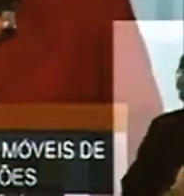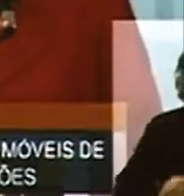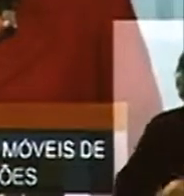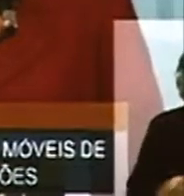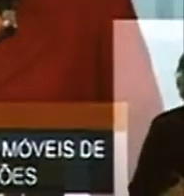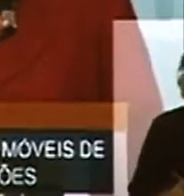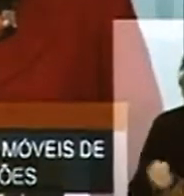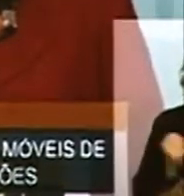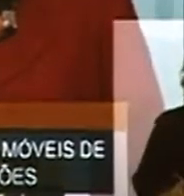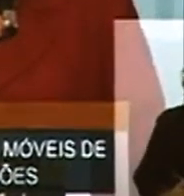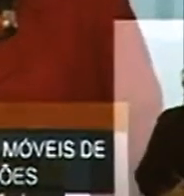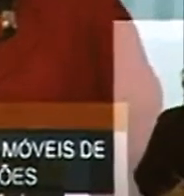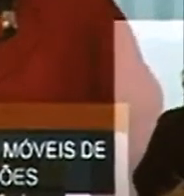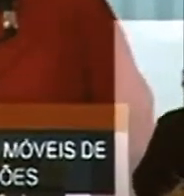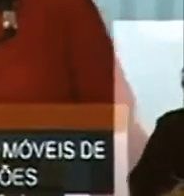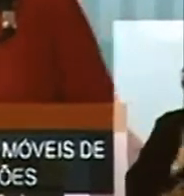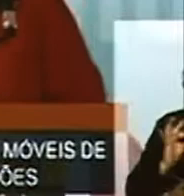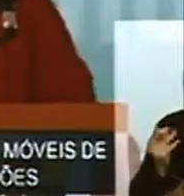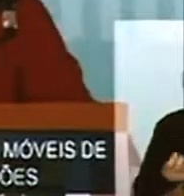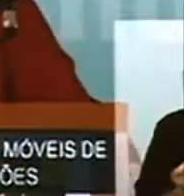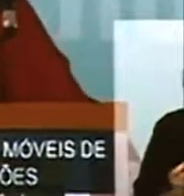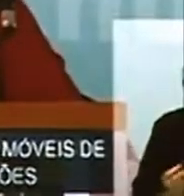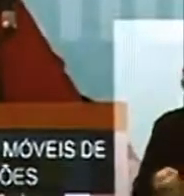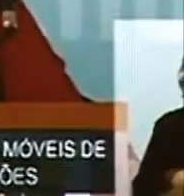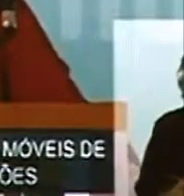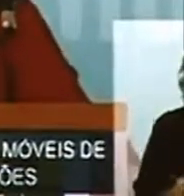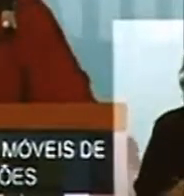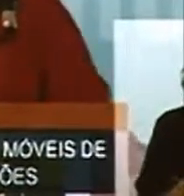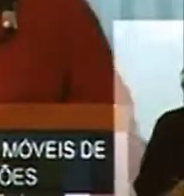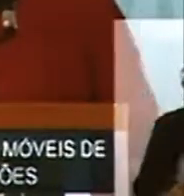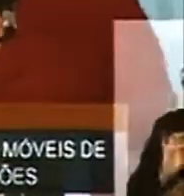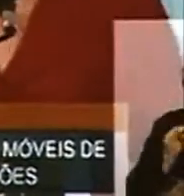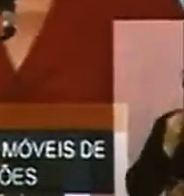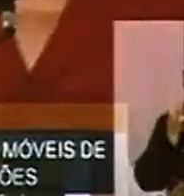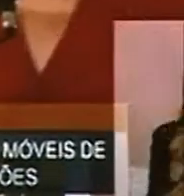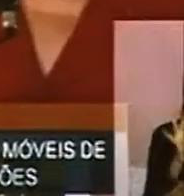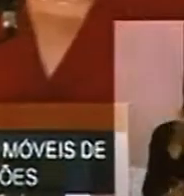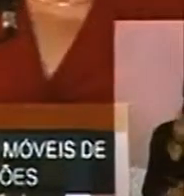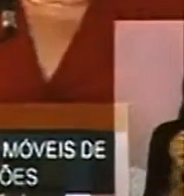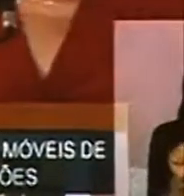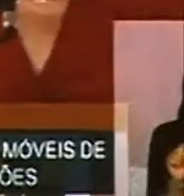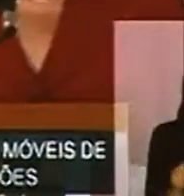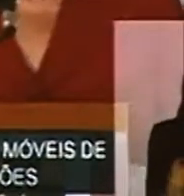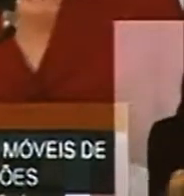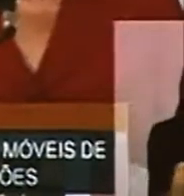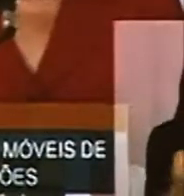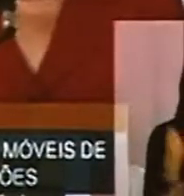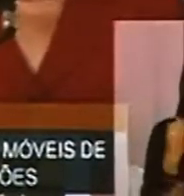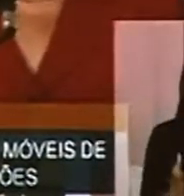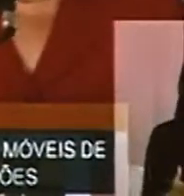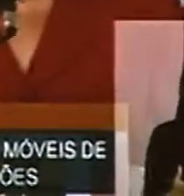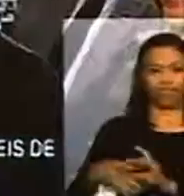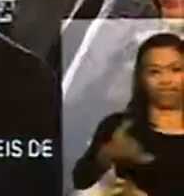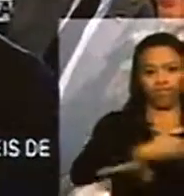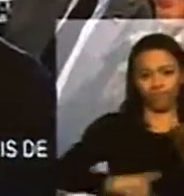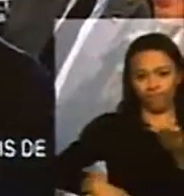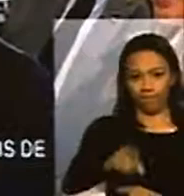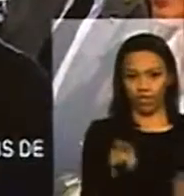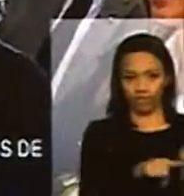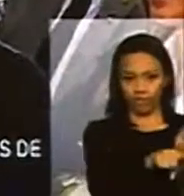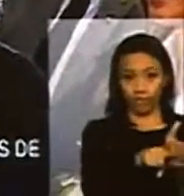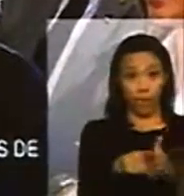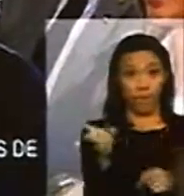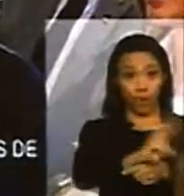ao vivo e simultânea para as 6 cidades-sede da Copa das Confederações, que também receberão centros com o mesmo